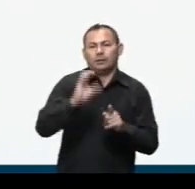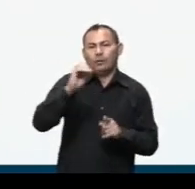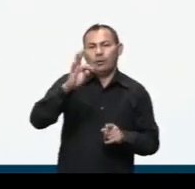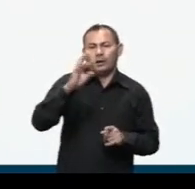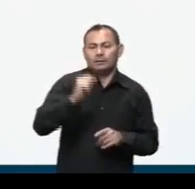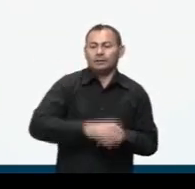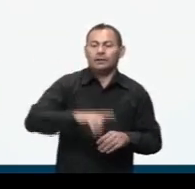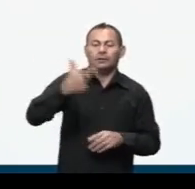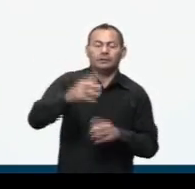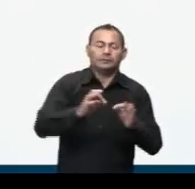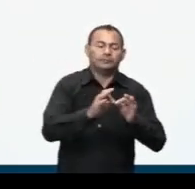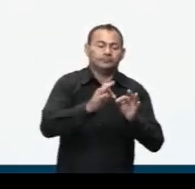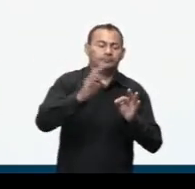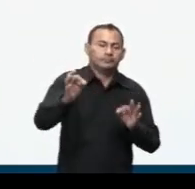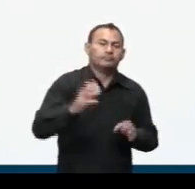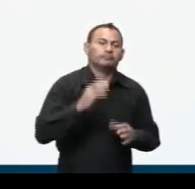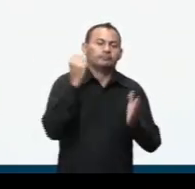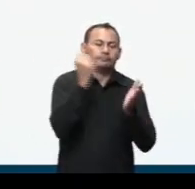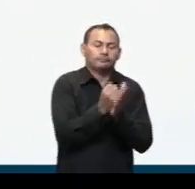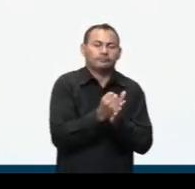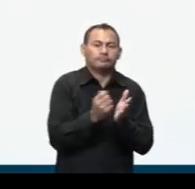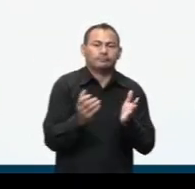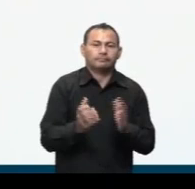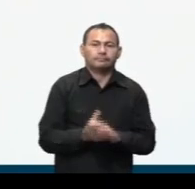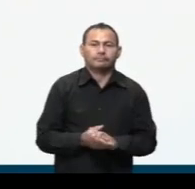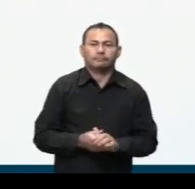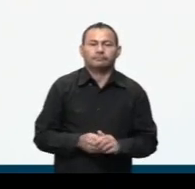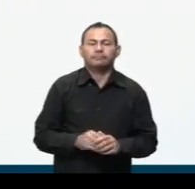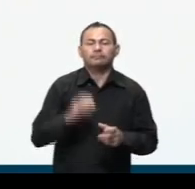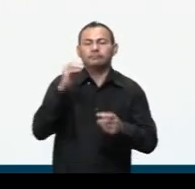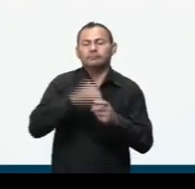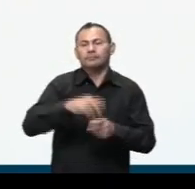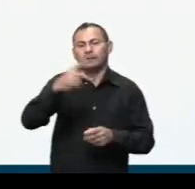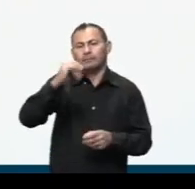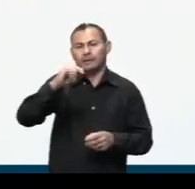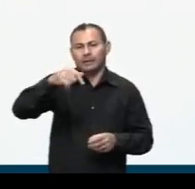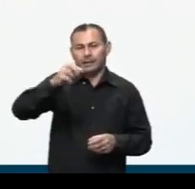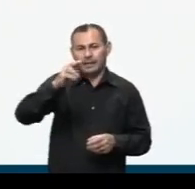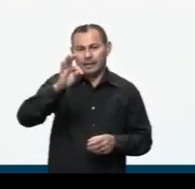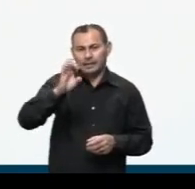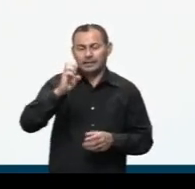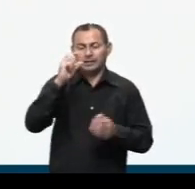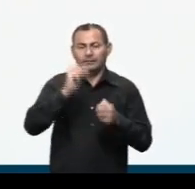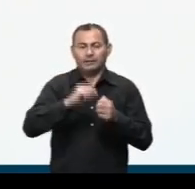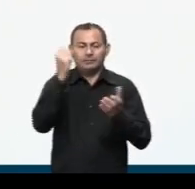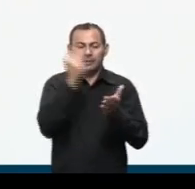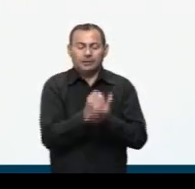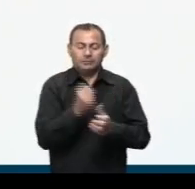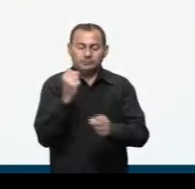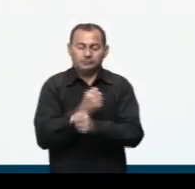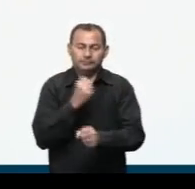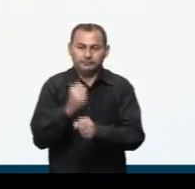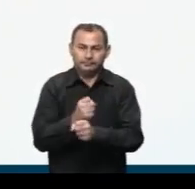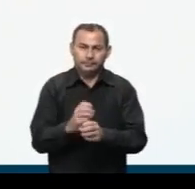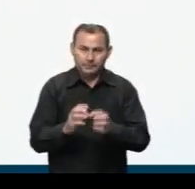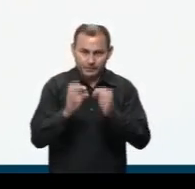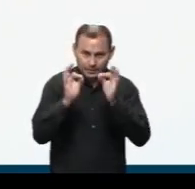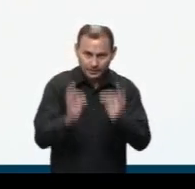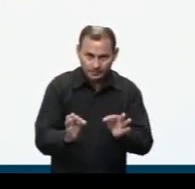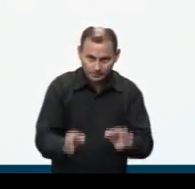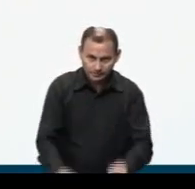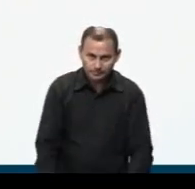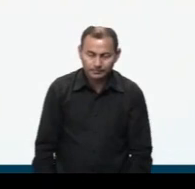cota dessa outra distância. E marco aqui, ó, coloco um piquete aqui, faço a marcação dessa obra. Tudo